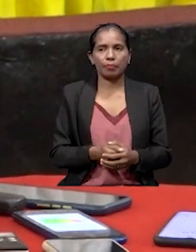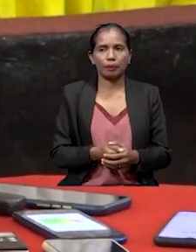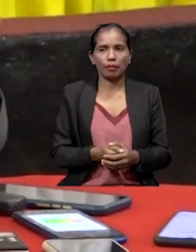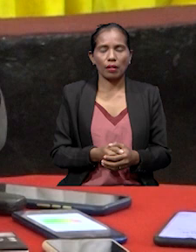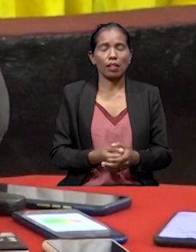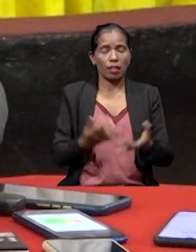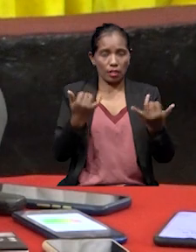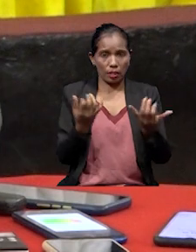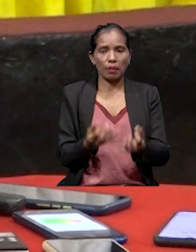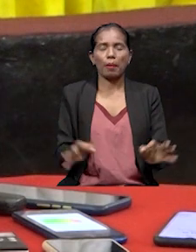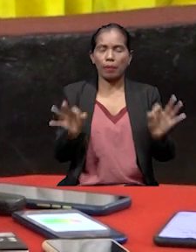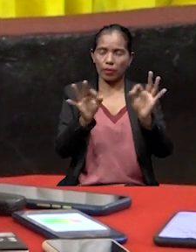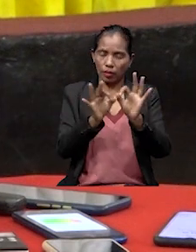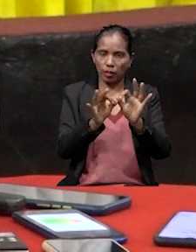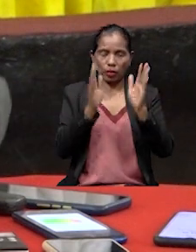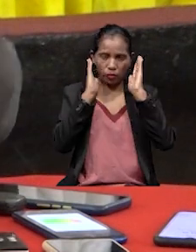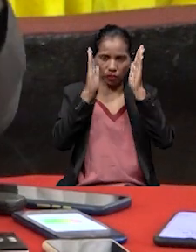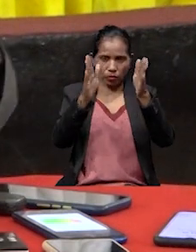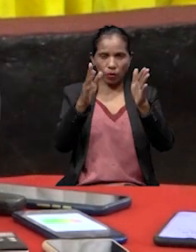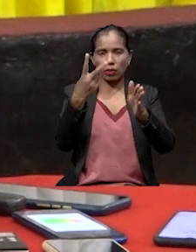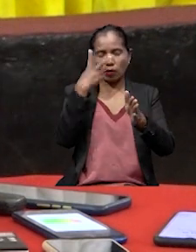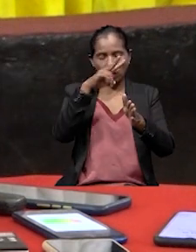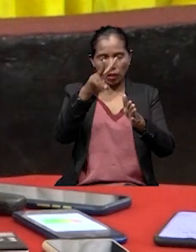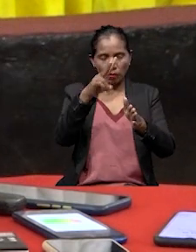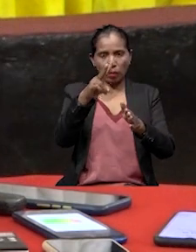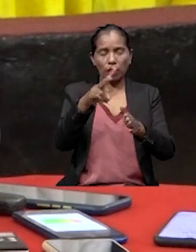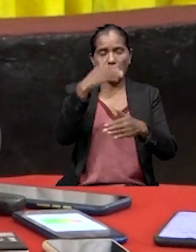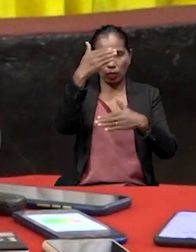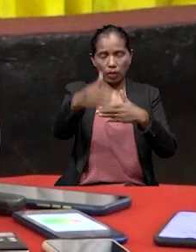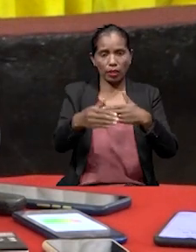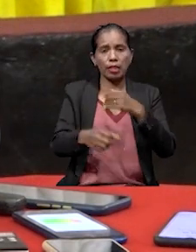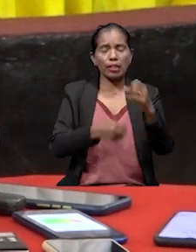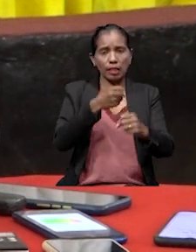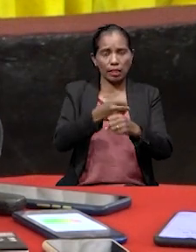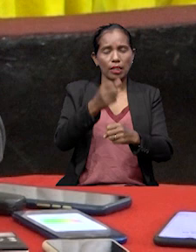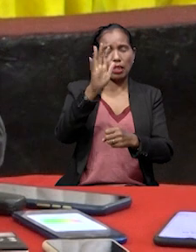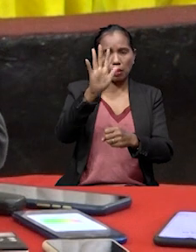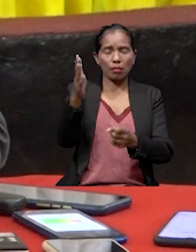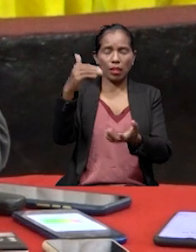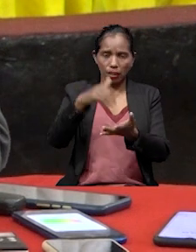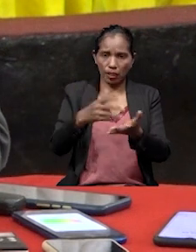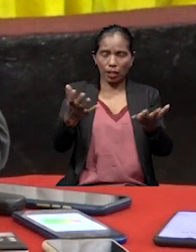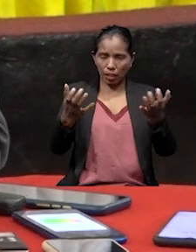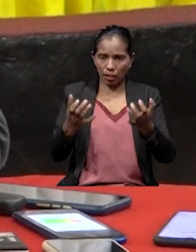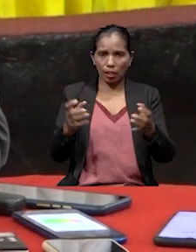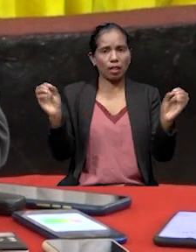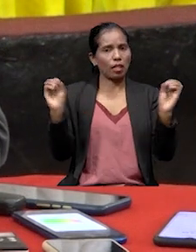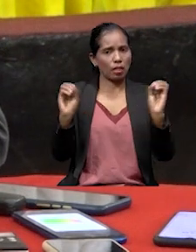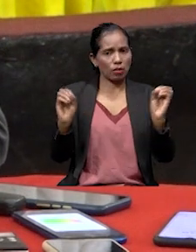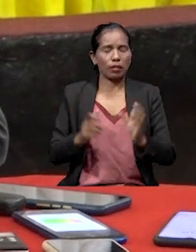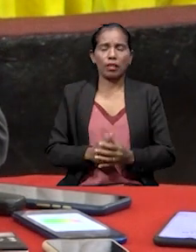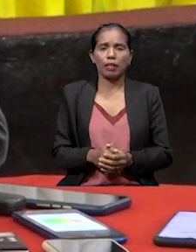Não é muito importante, até que eu vou. Também tinha lima tal, a cara que ela foi,